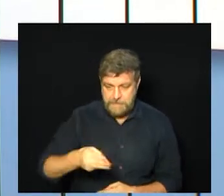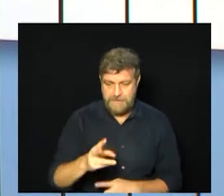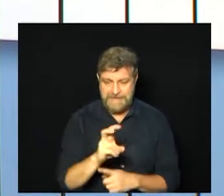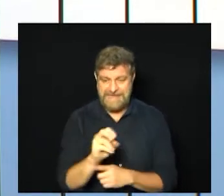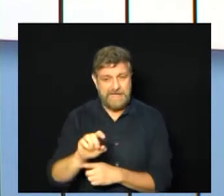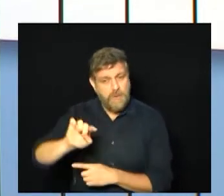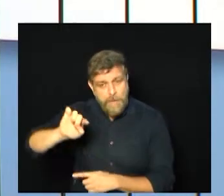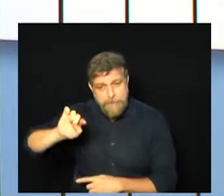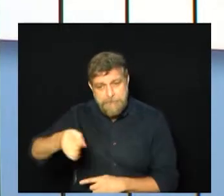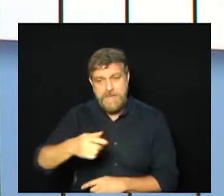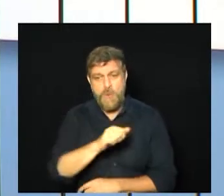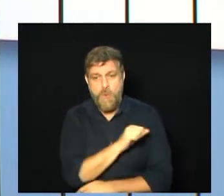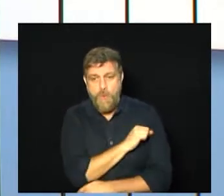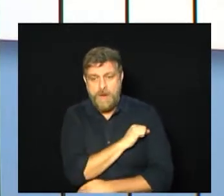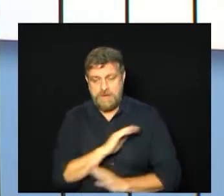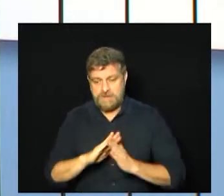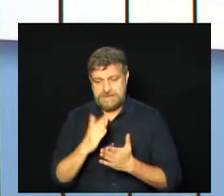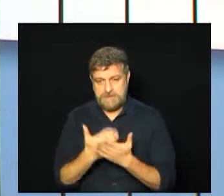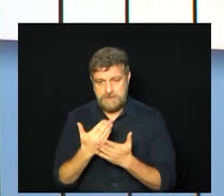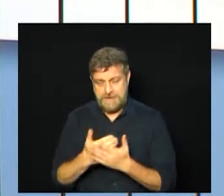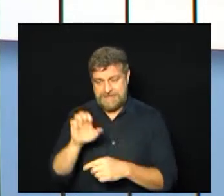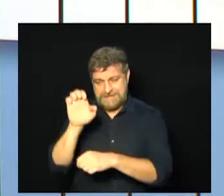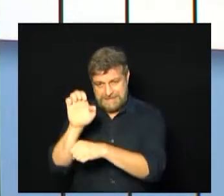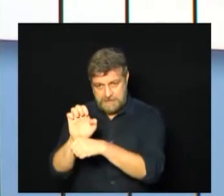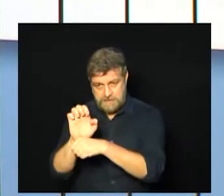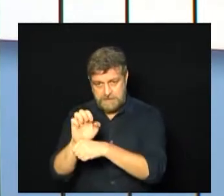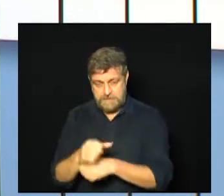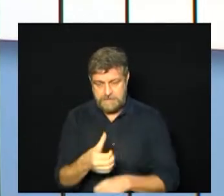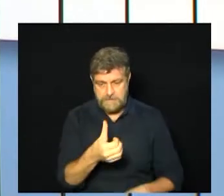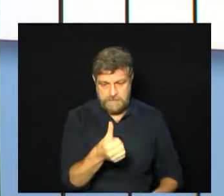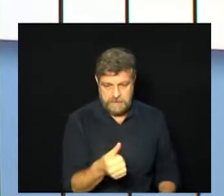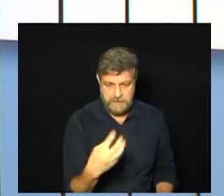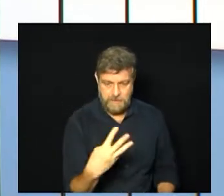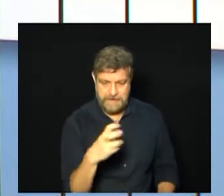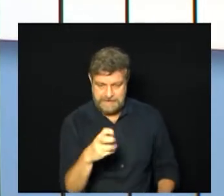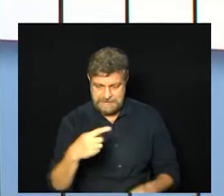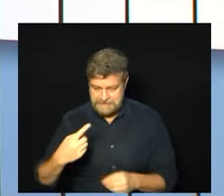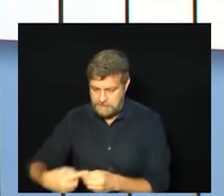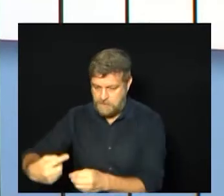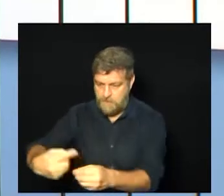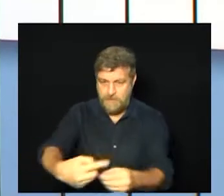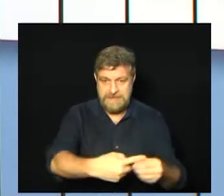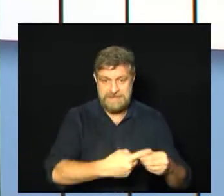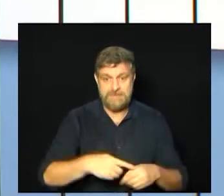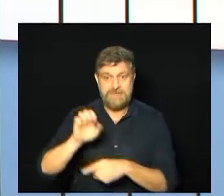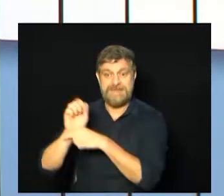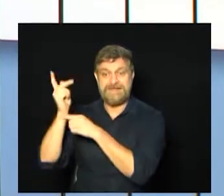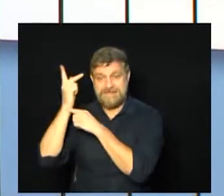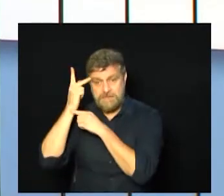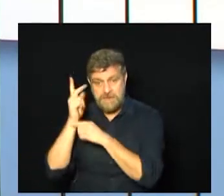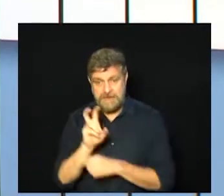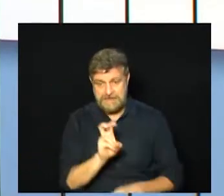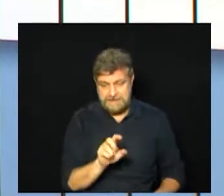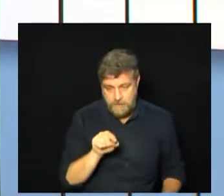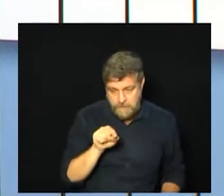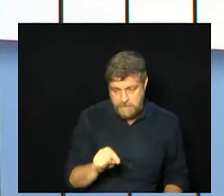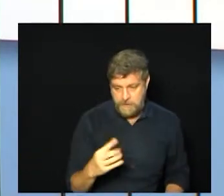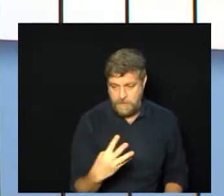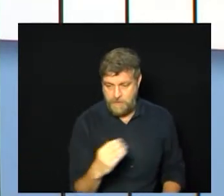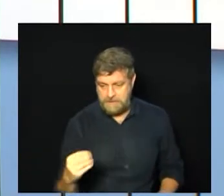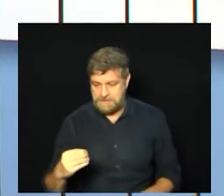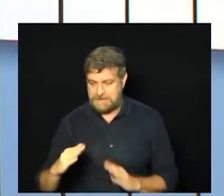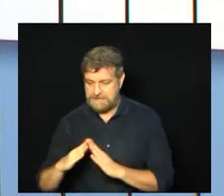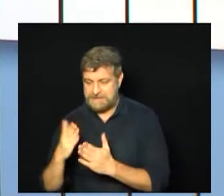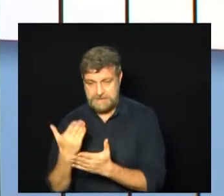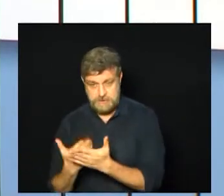de alunos em toda a rede estadual, nos 645 municípios paulistas. São 5.400